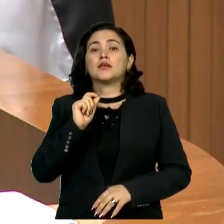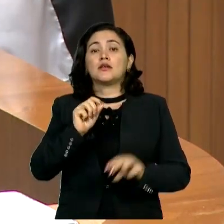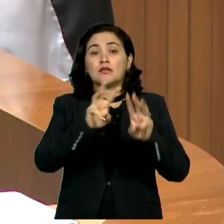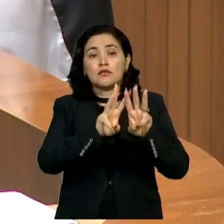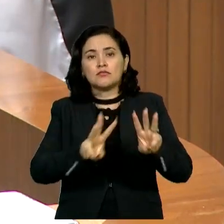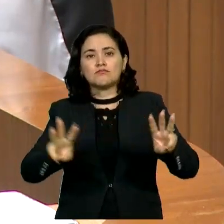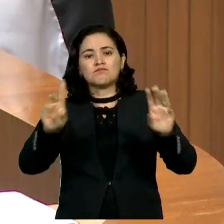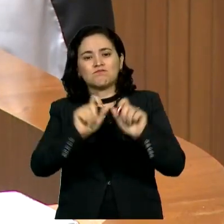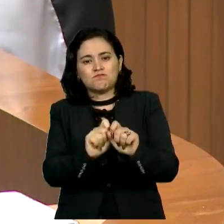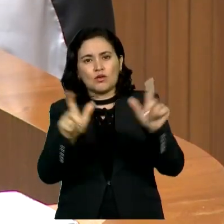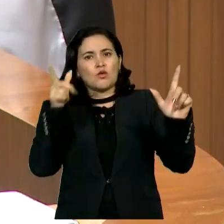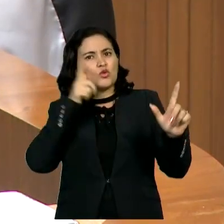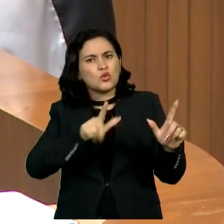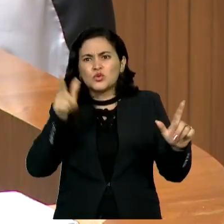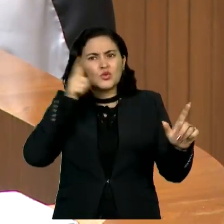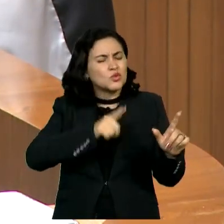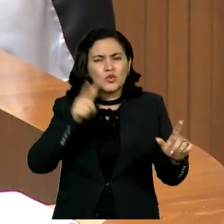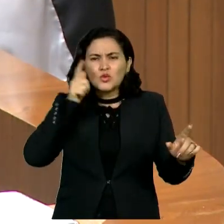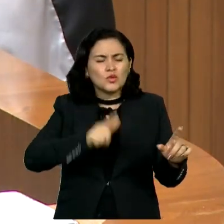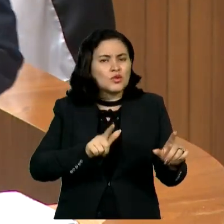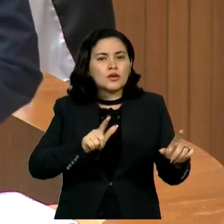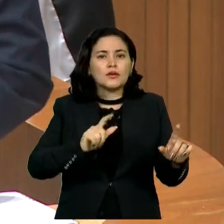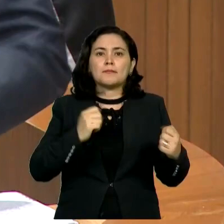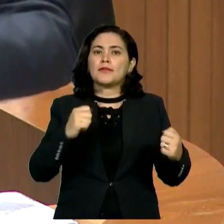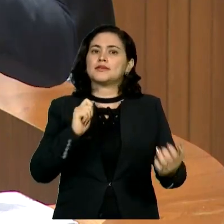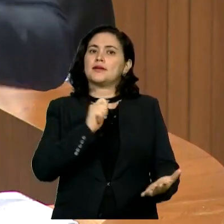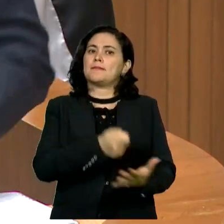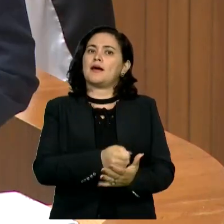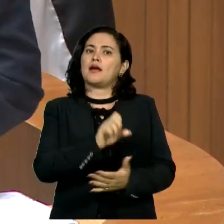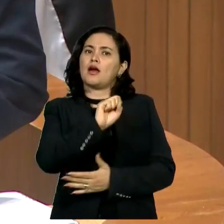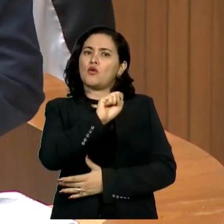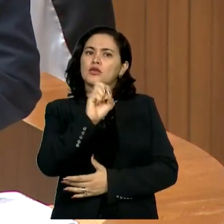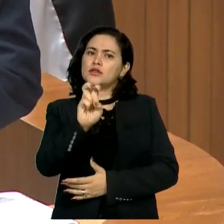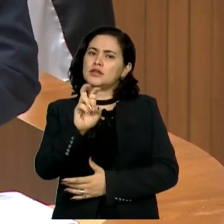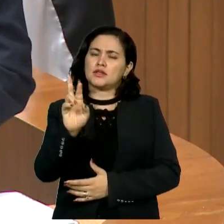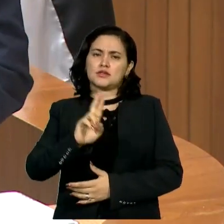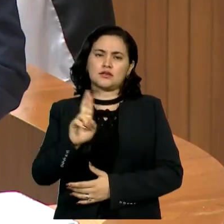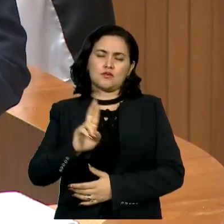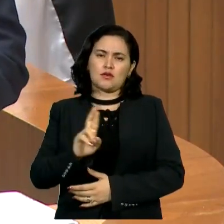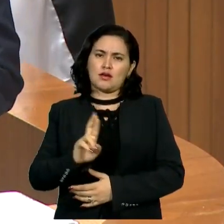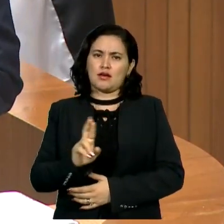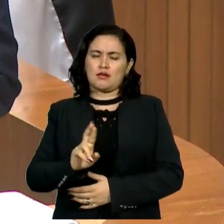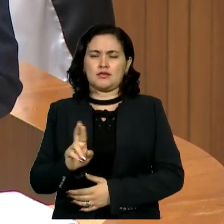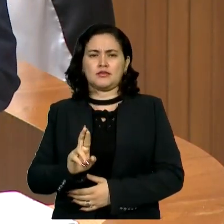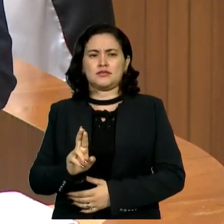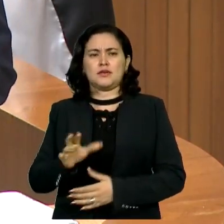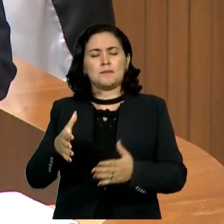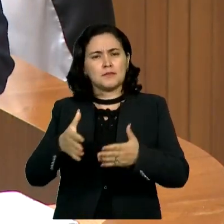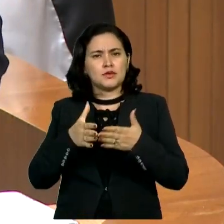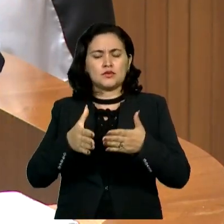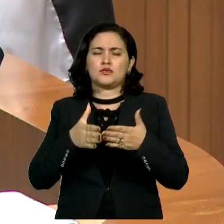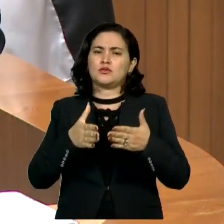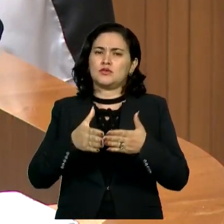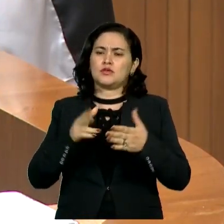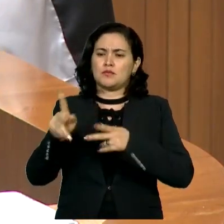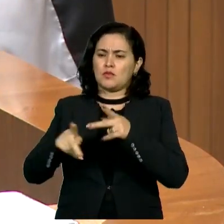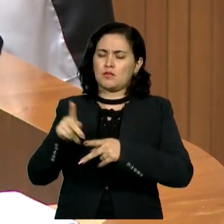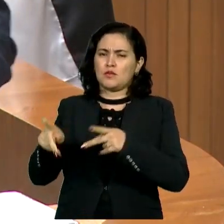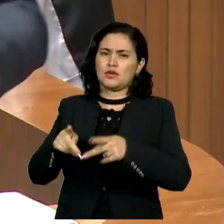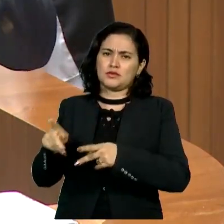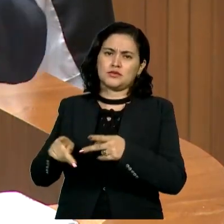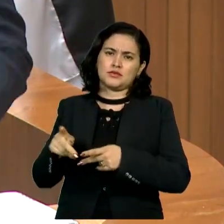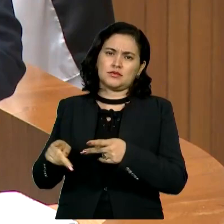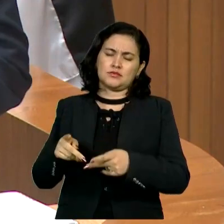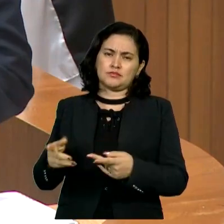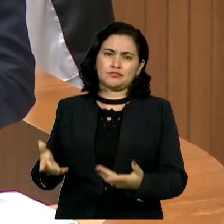R$ 85. É o pedido que se faz à população. Muita gente tem me demandado isso aqui nas redes sociais e fica esse